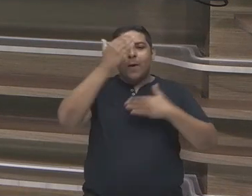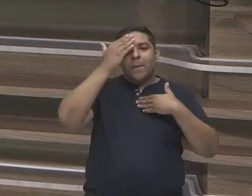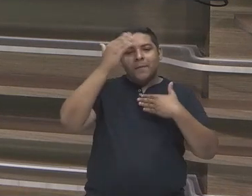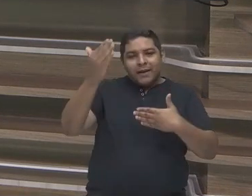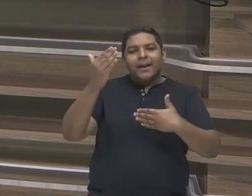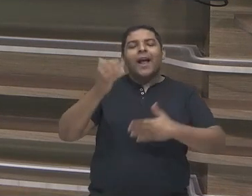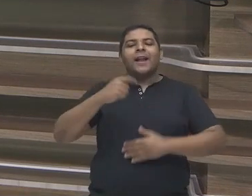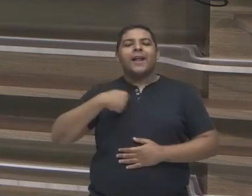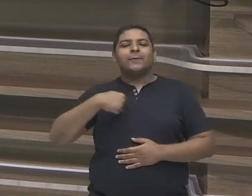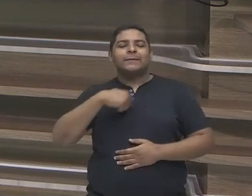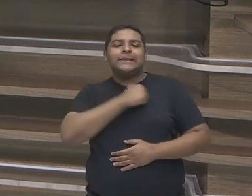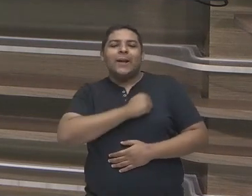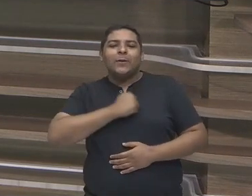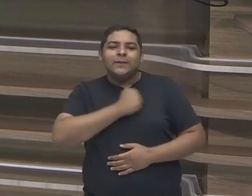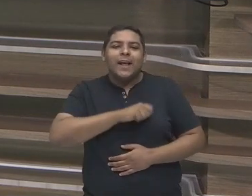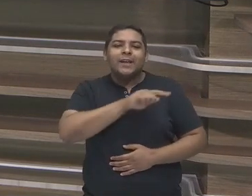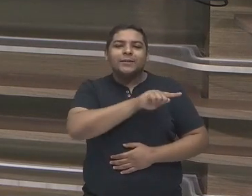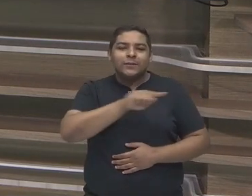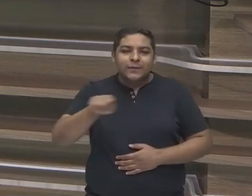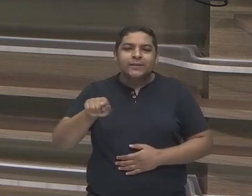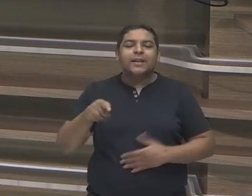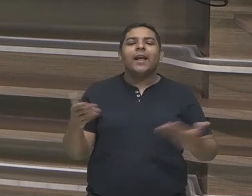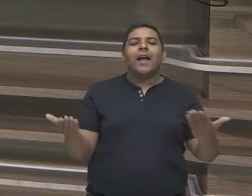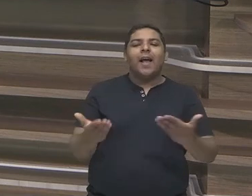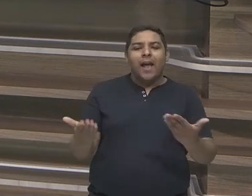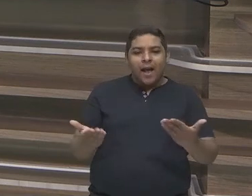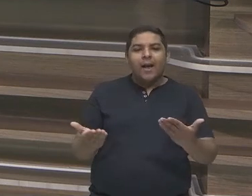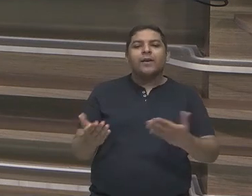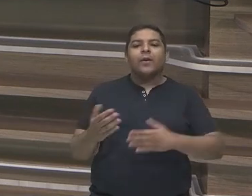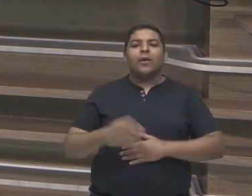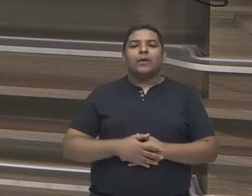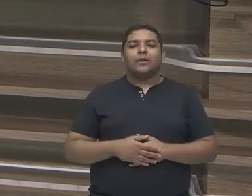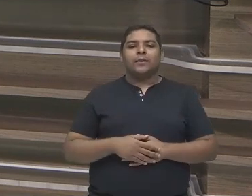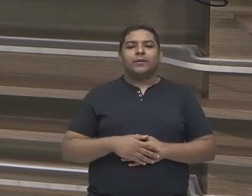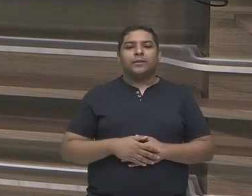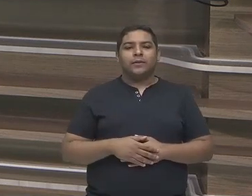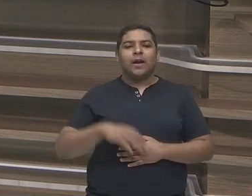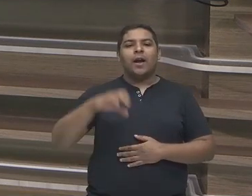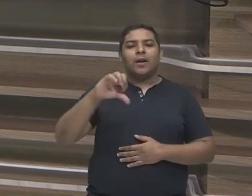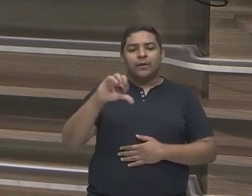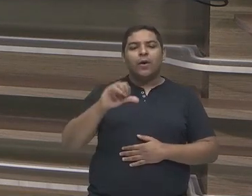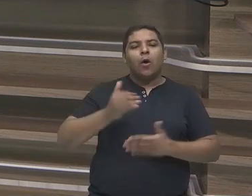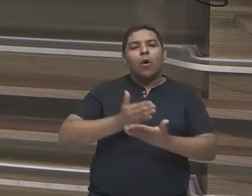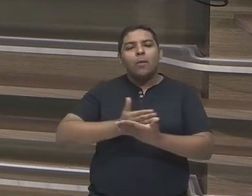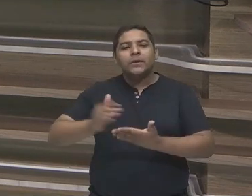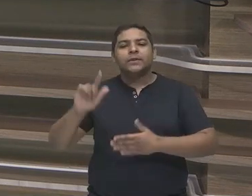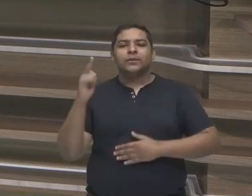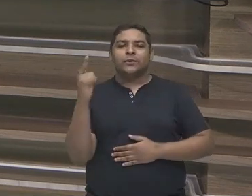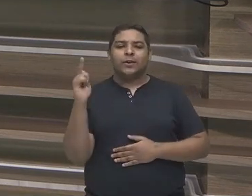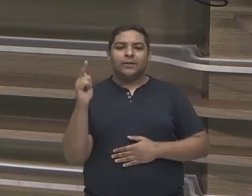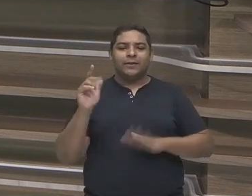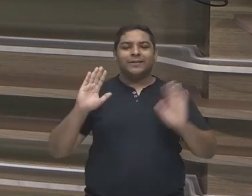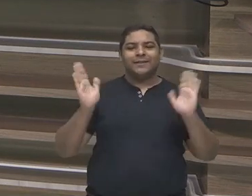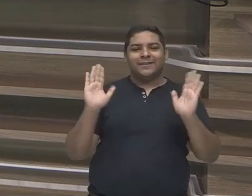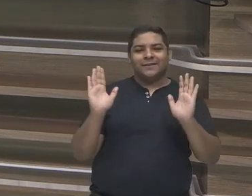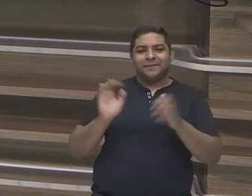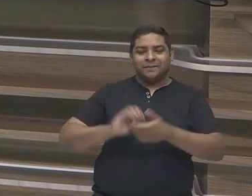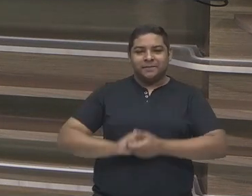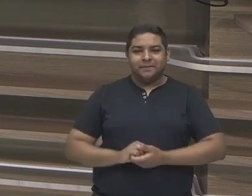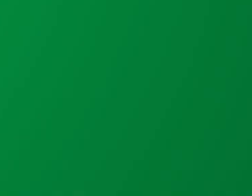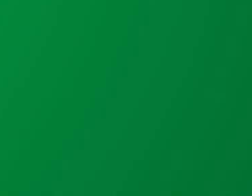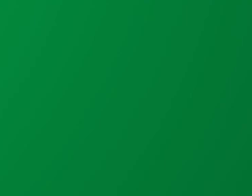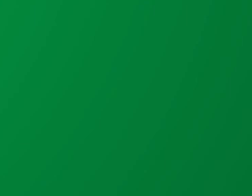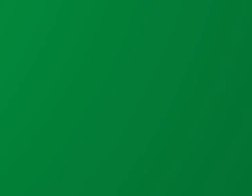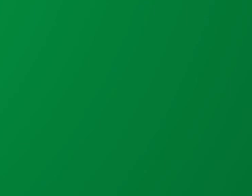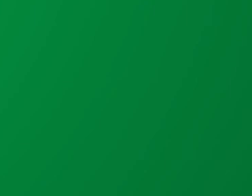com muitas saudades de vocês. E agora nós vamos para o nosso nono ano, iniciando com a aula do professor Jefferson de Geografia. Até a próxima, gente!